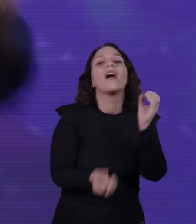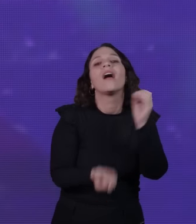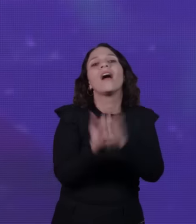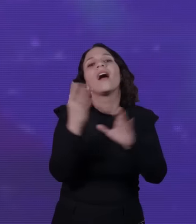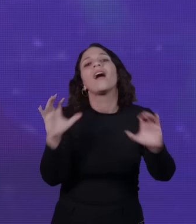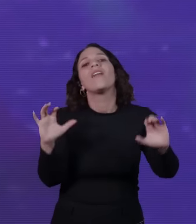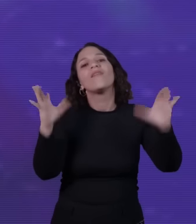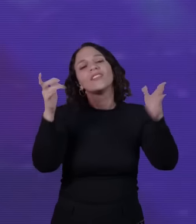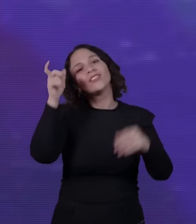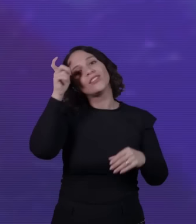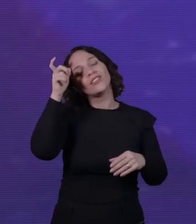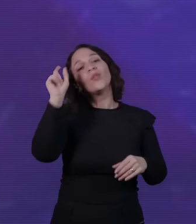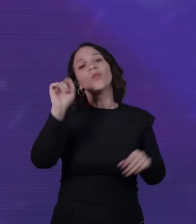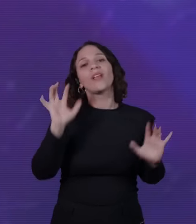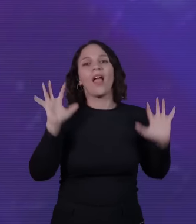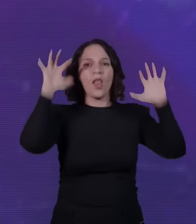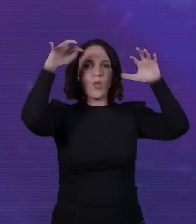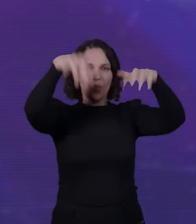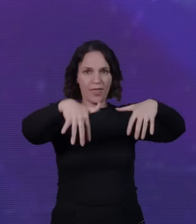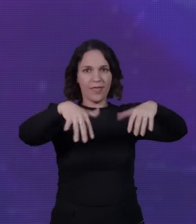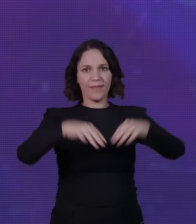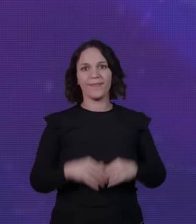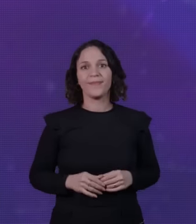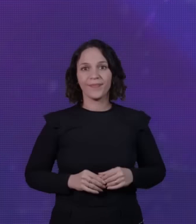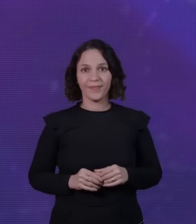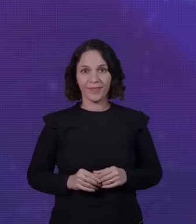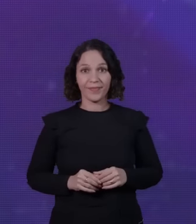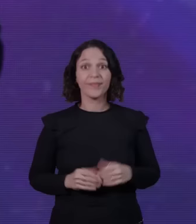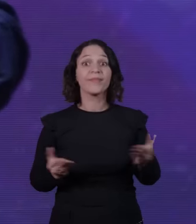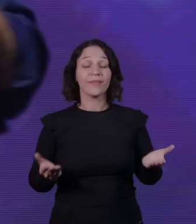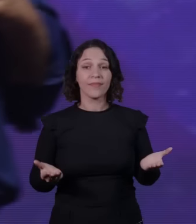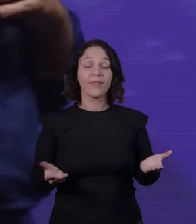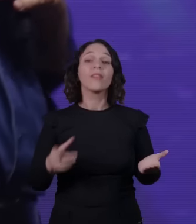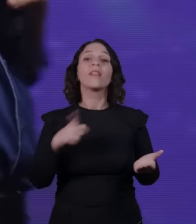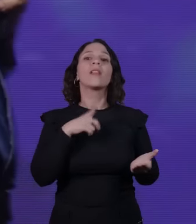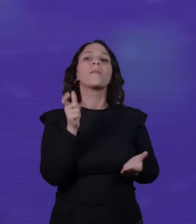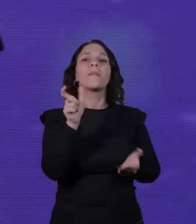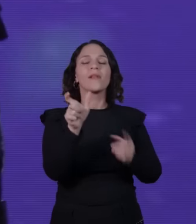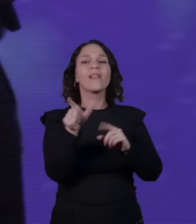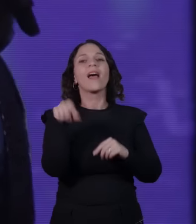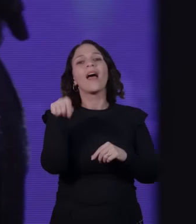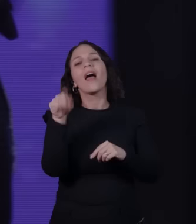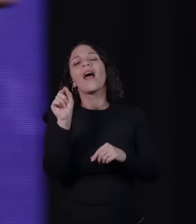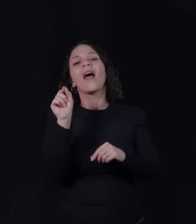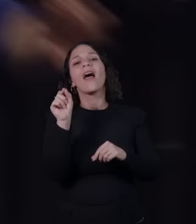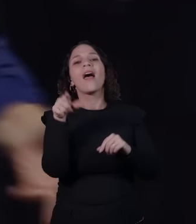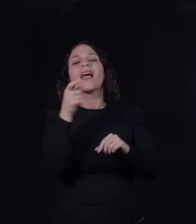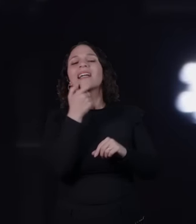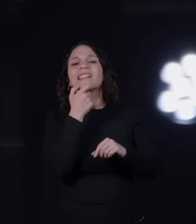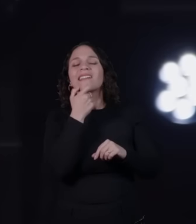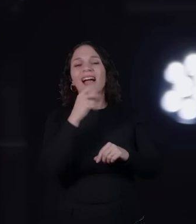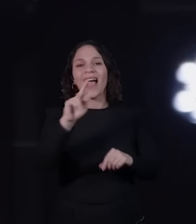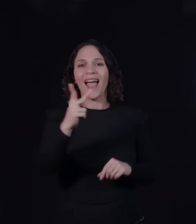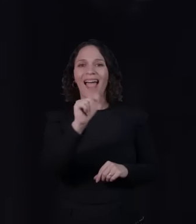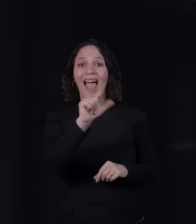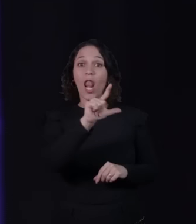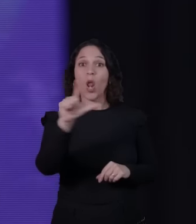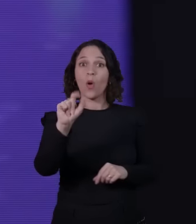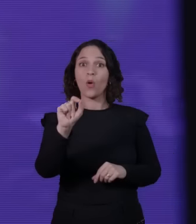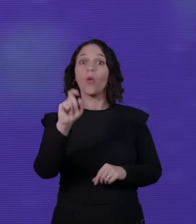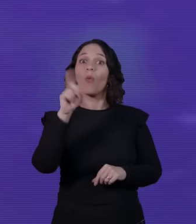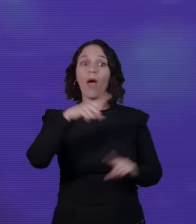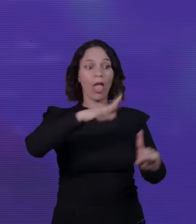festa infernal chamada Halloween. Que vem do inglês Hallow, significa louvar, louvar